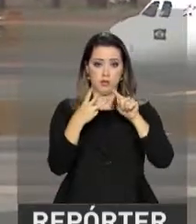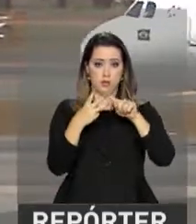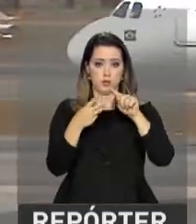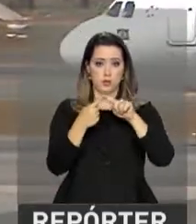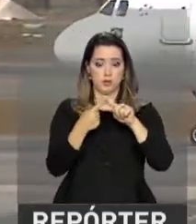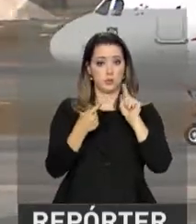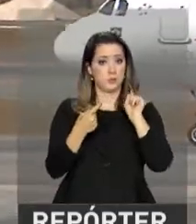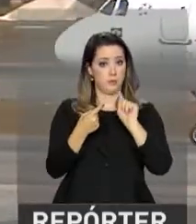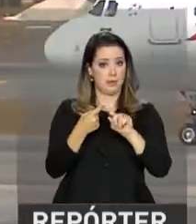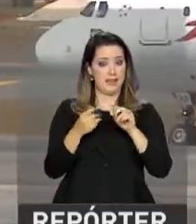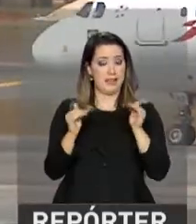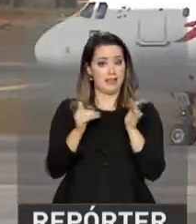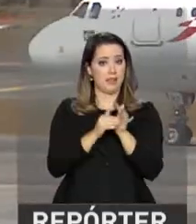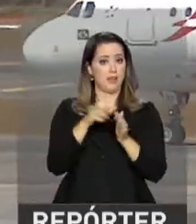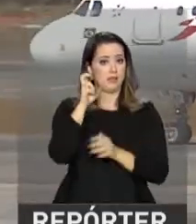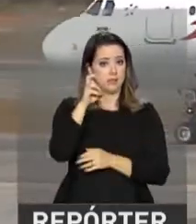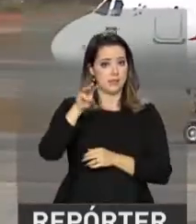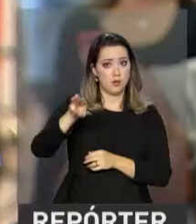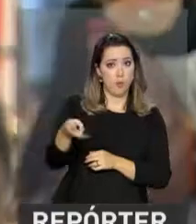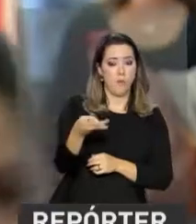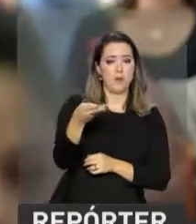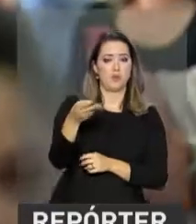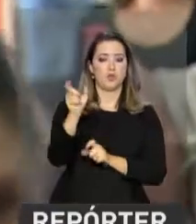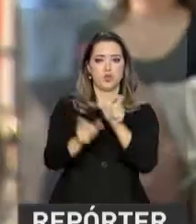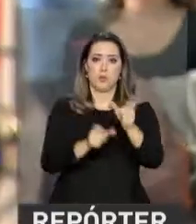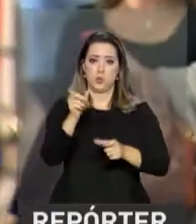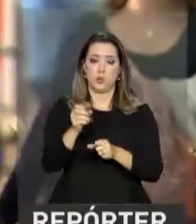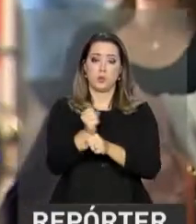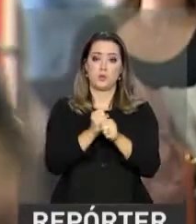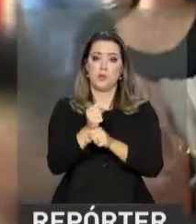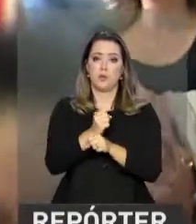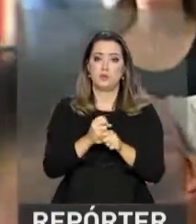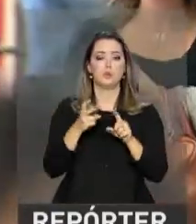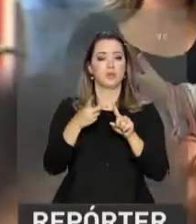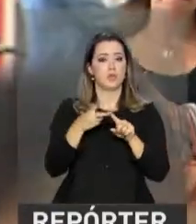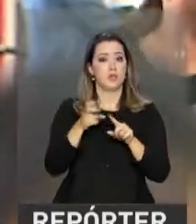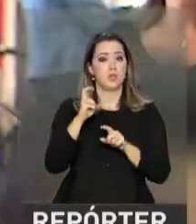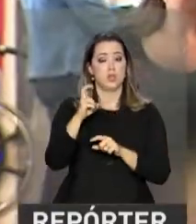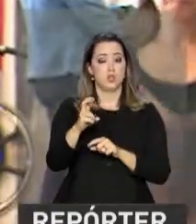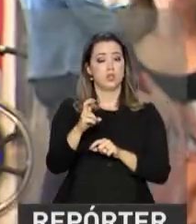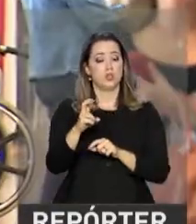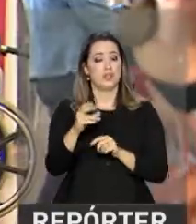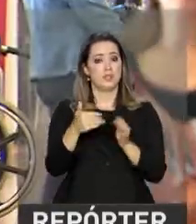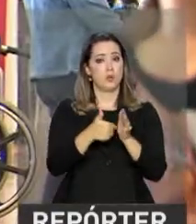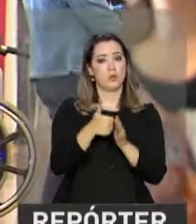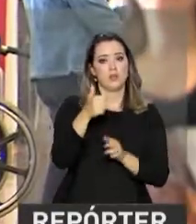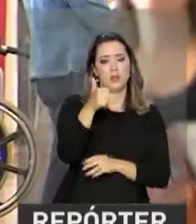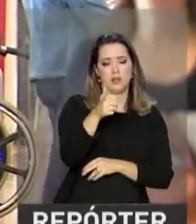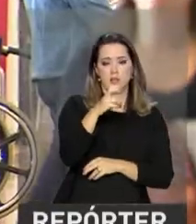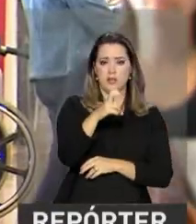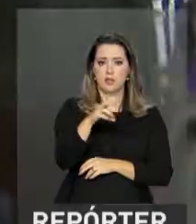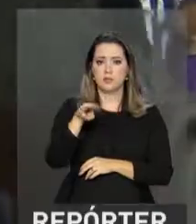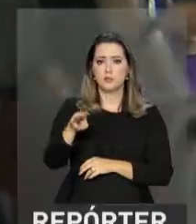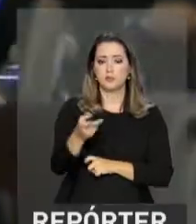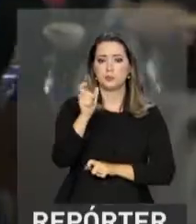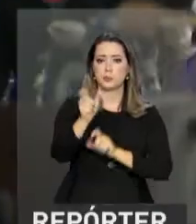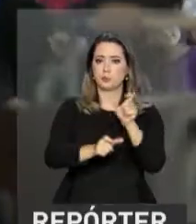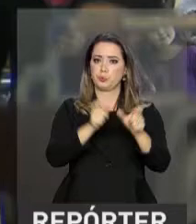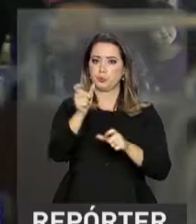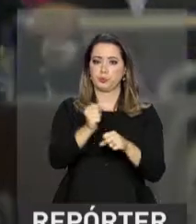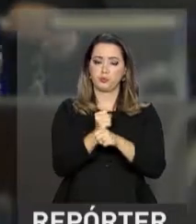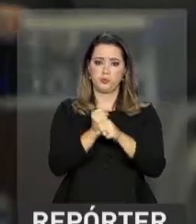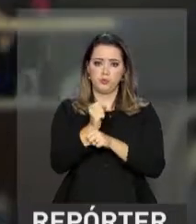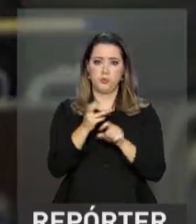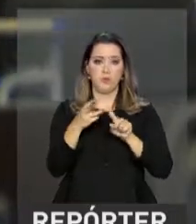até cinco milhões de passageiros ao ano de 5 a 15 milhões e os que recebem acima de 15 milhões de